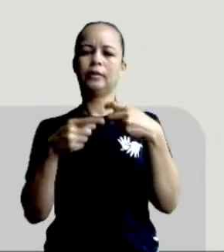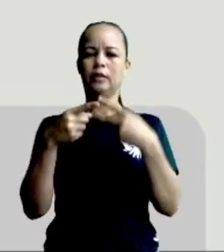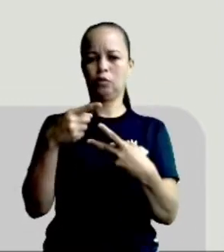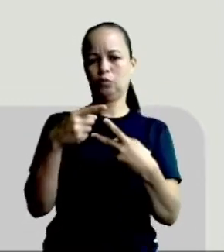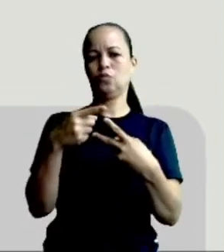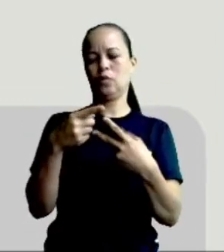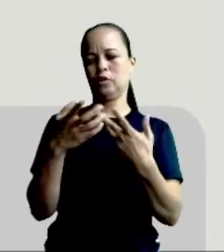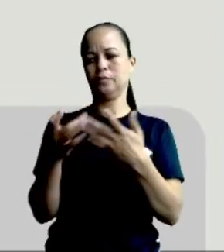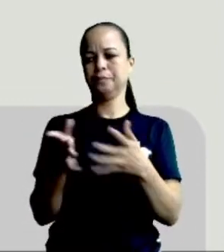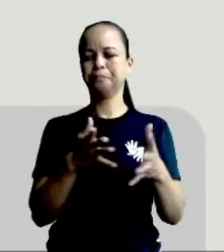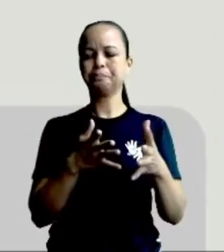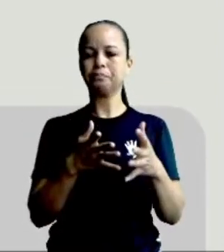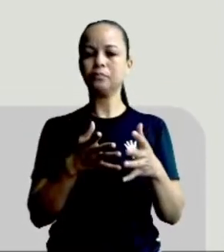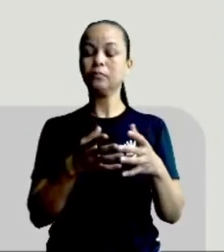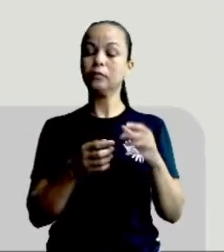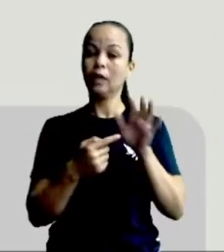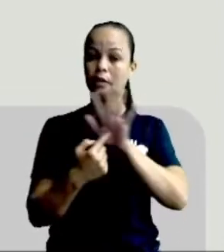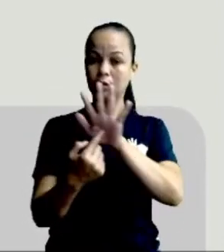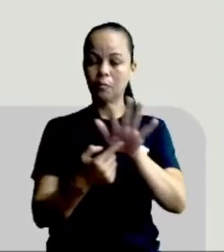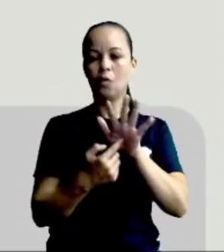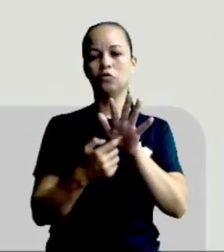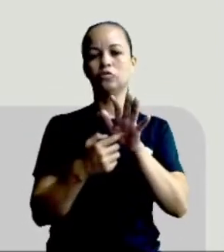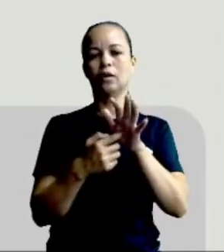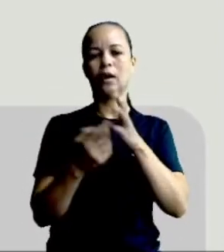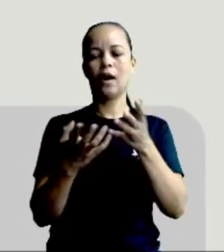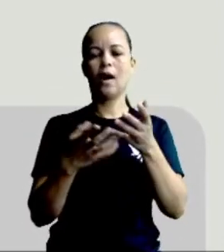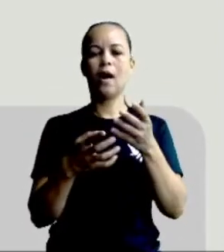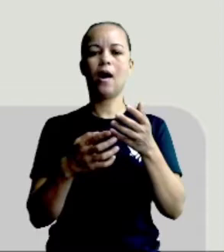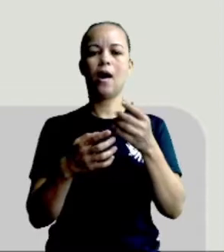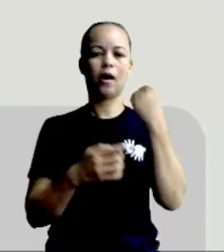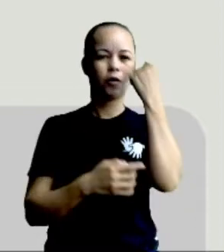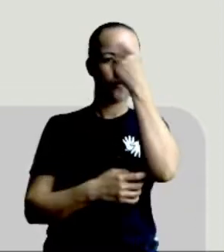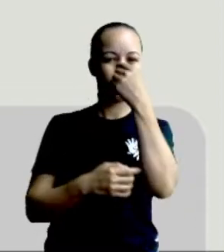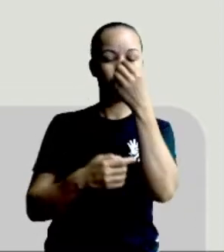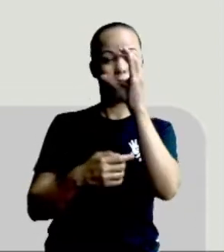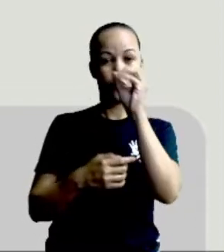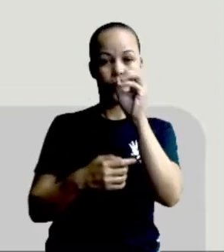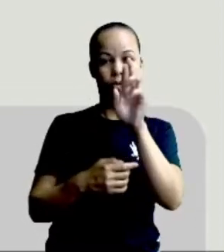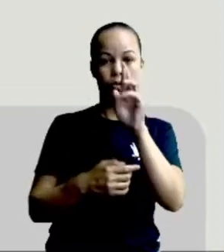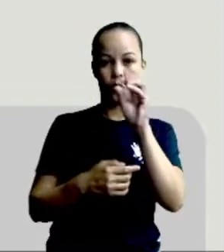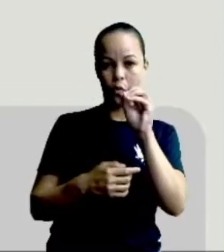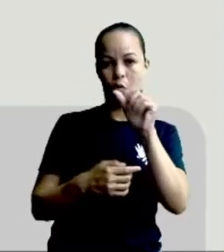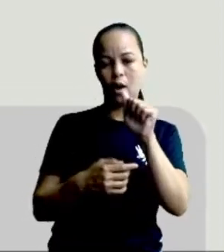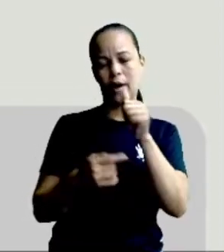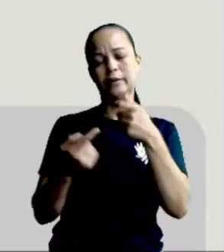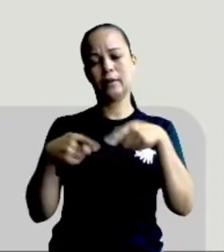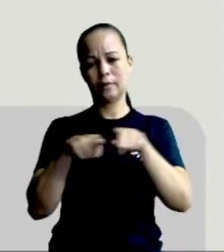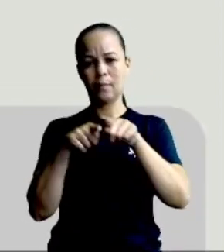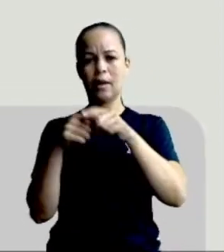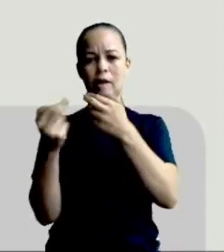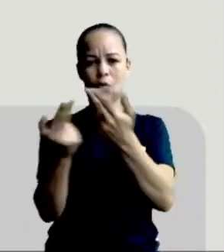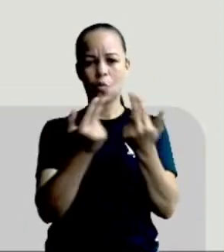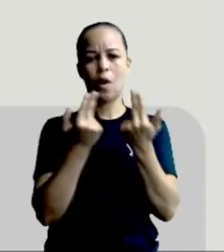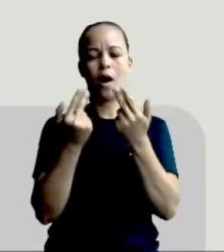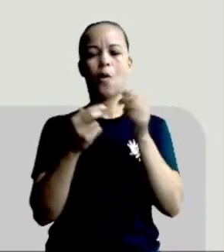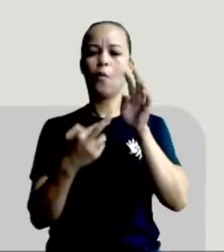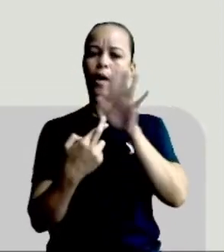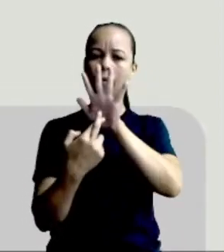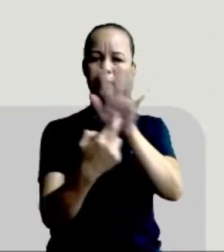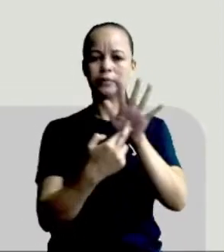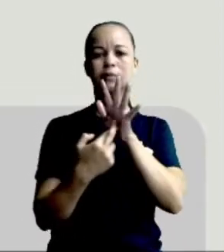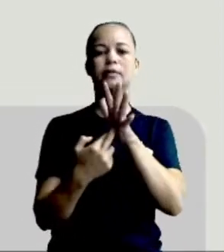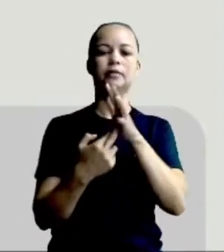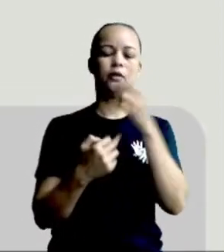representar aí a de sair coroa. A mesma coisa é a representação da cara. Então, um